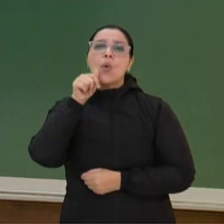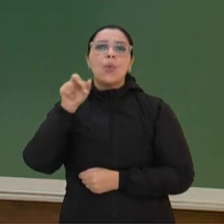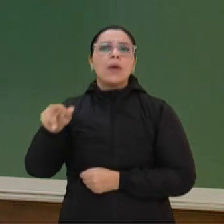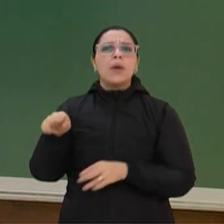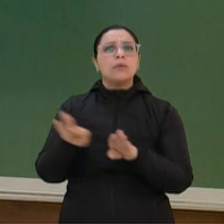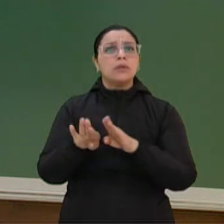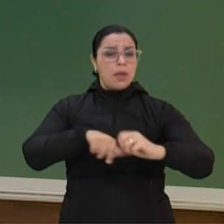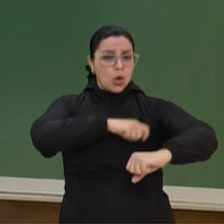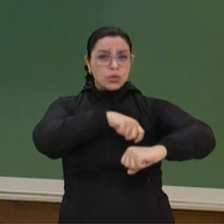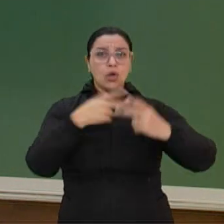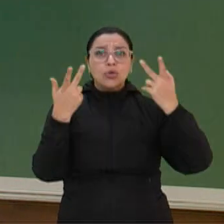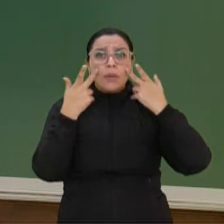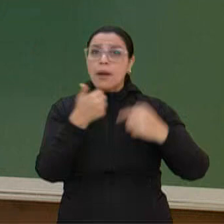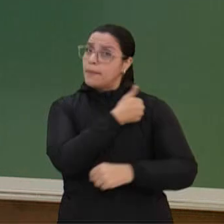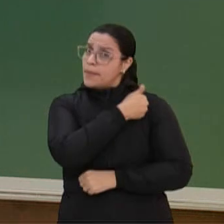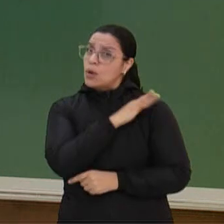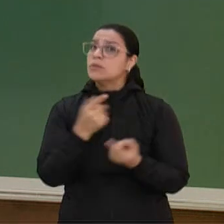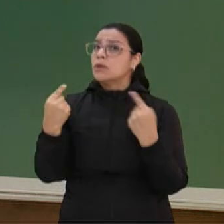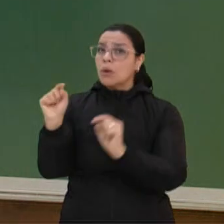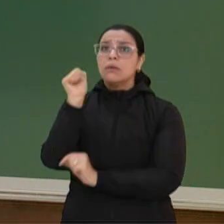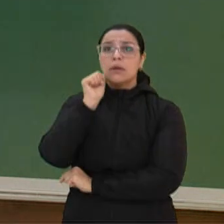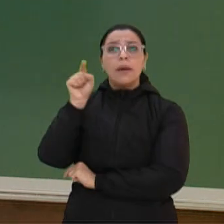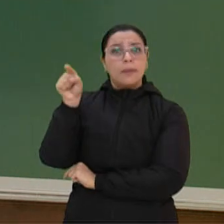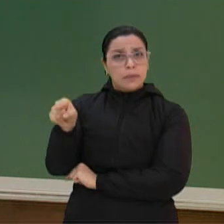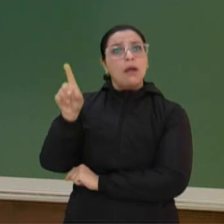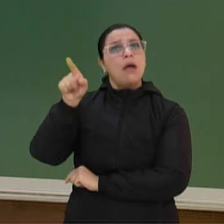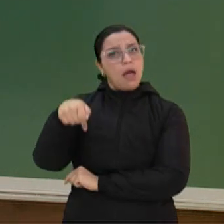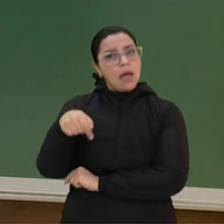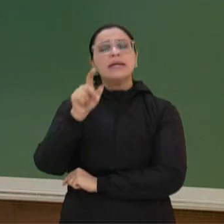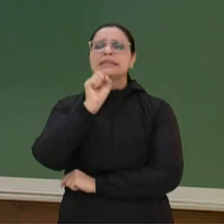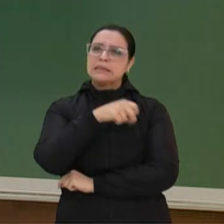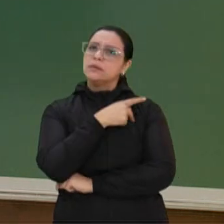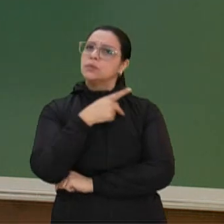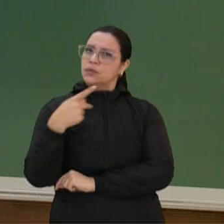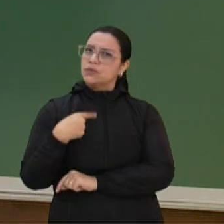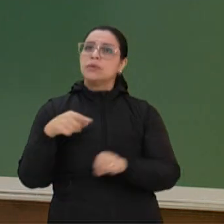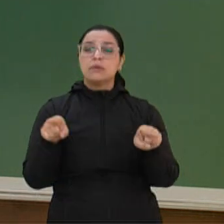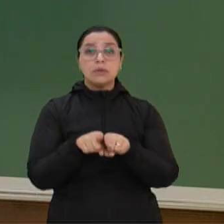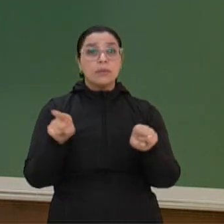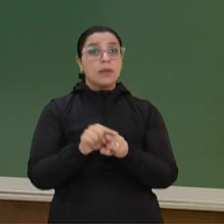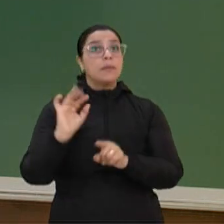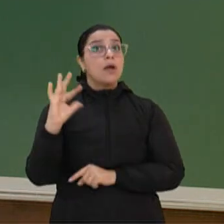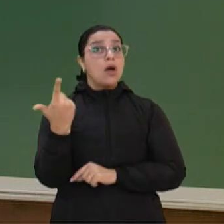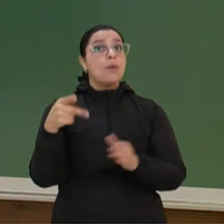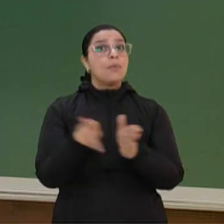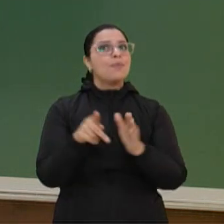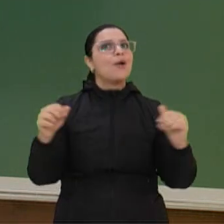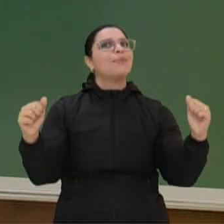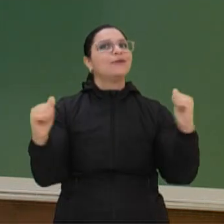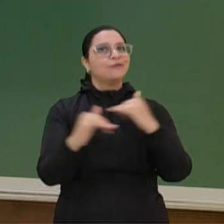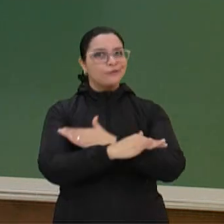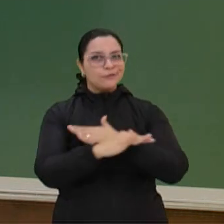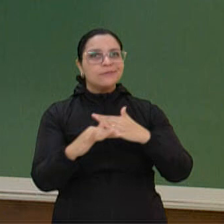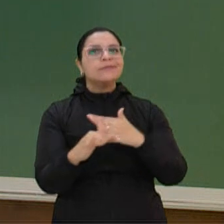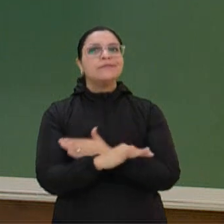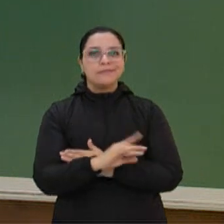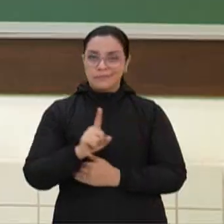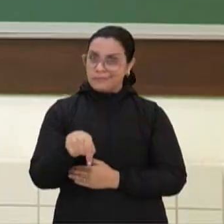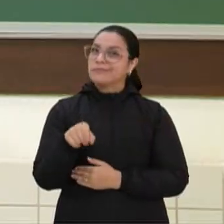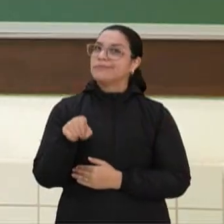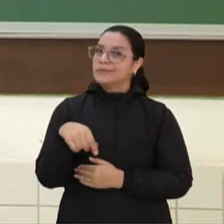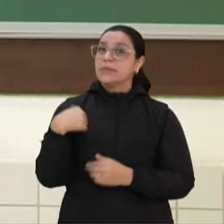é verdade? Aqui não é um preconceito? Sim, professora, mas geralmente isso acontece no trânsito. Então eu quero